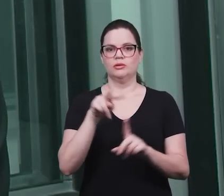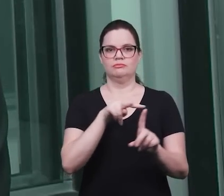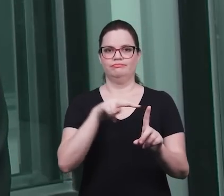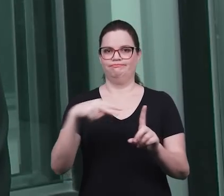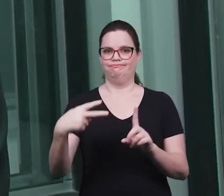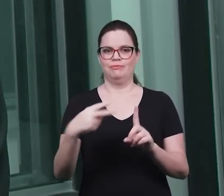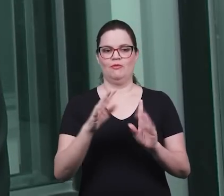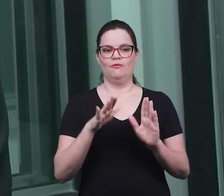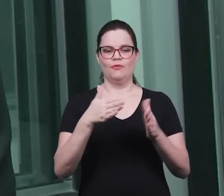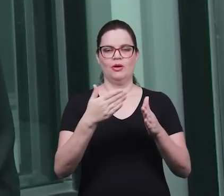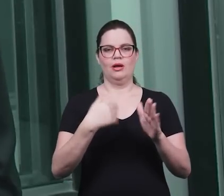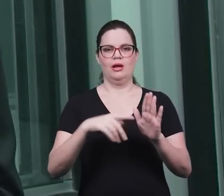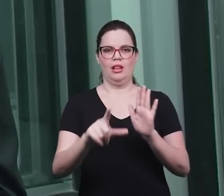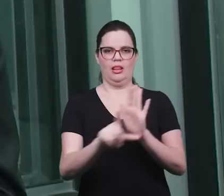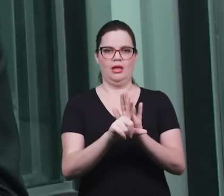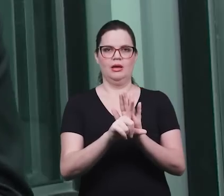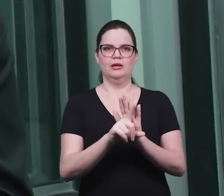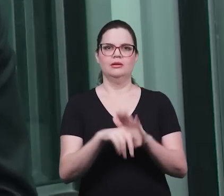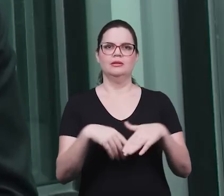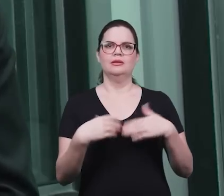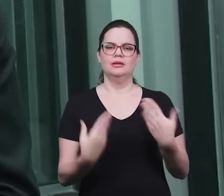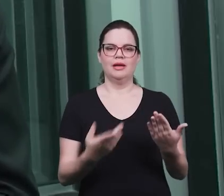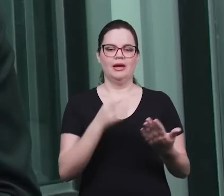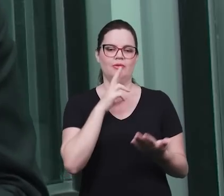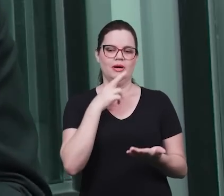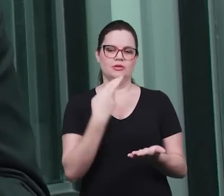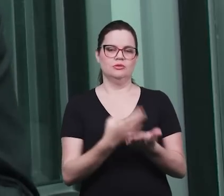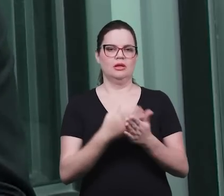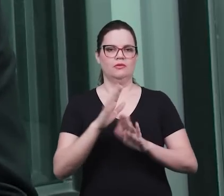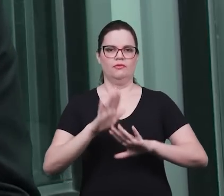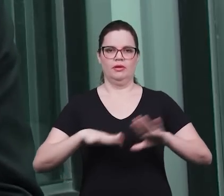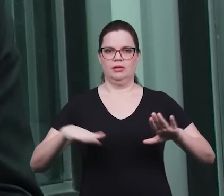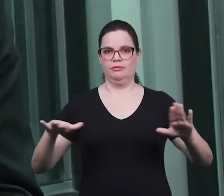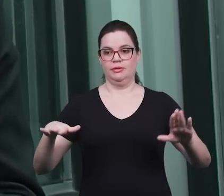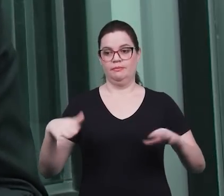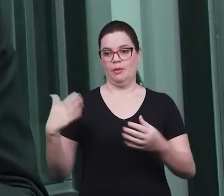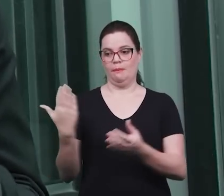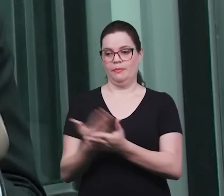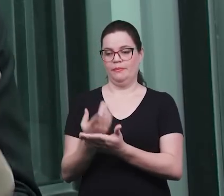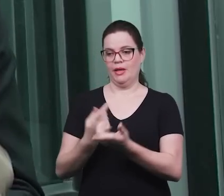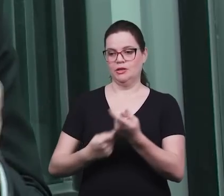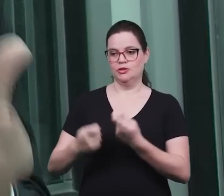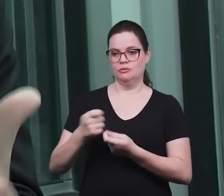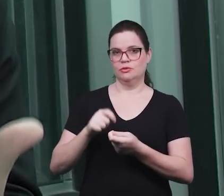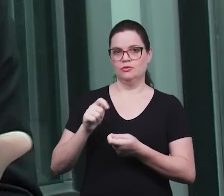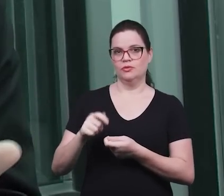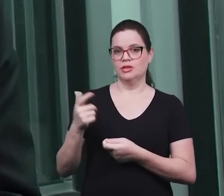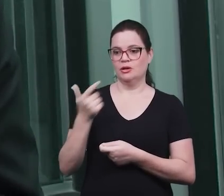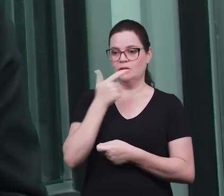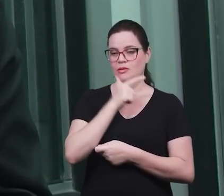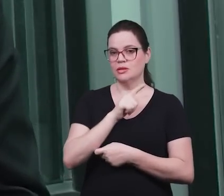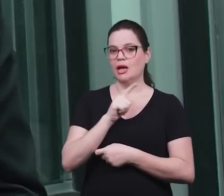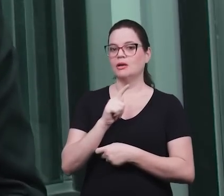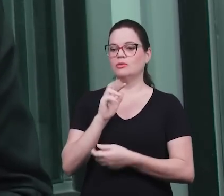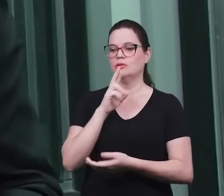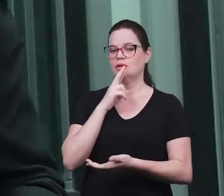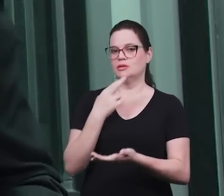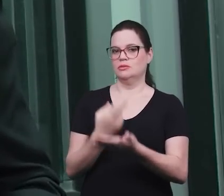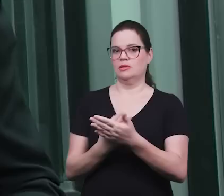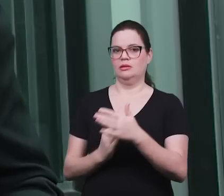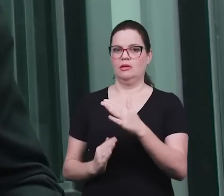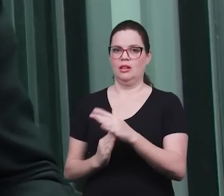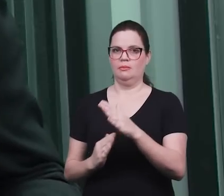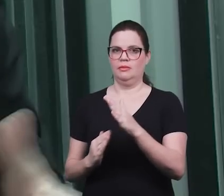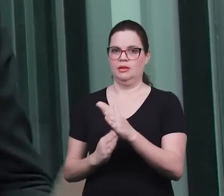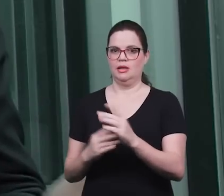aí é que as coisas divergem em termos de resultado. No processo administrativo, você consegue um resultado limitado, e quando você